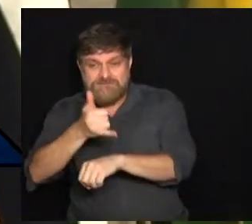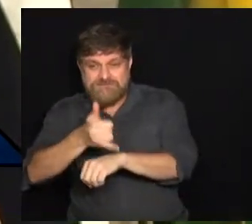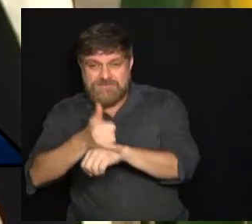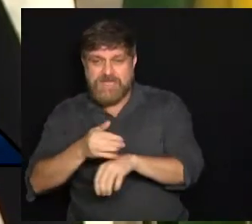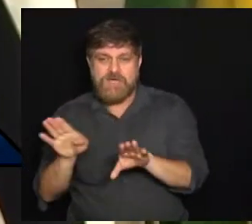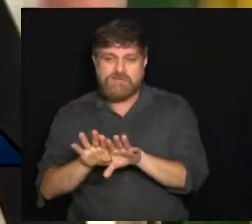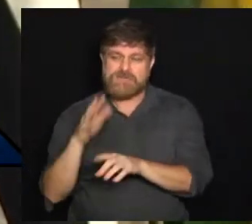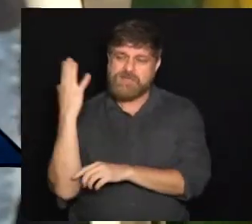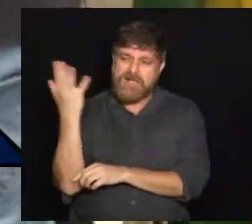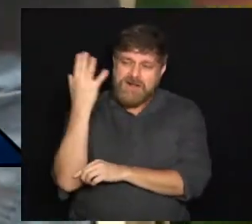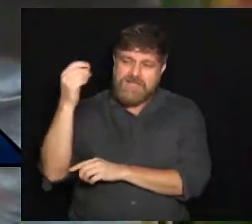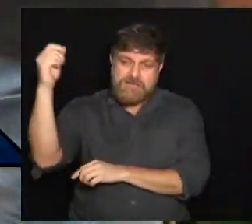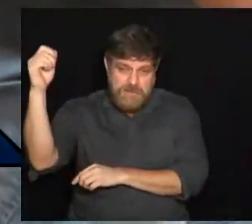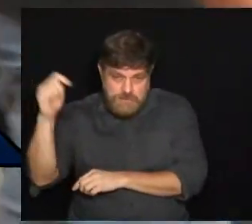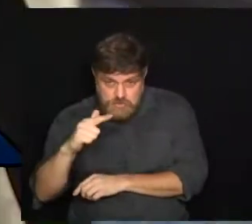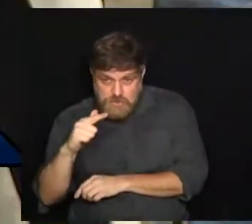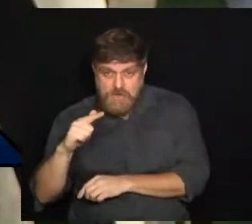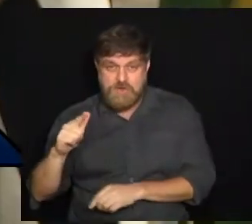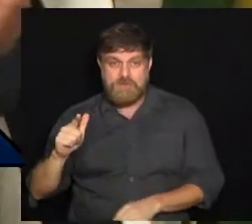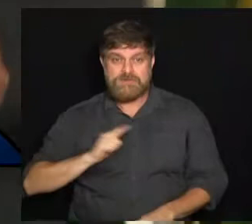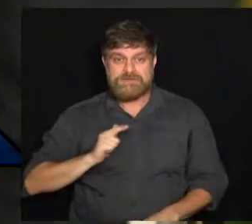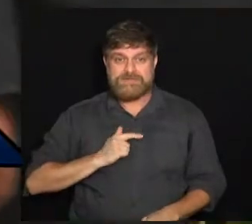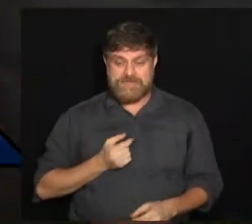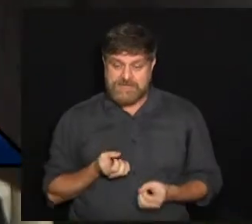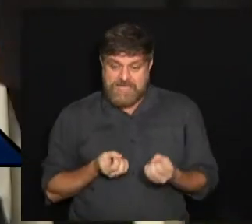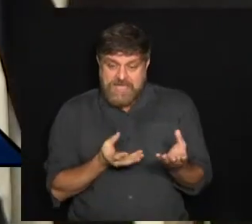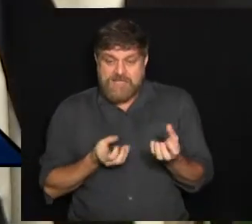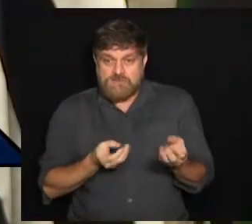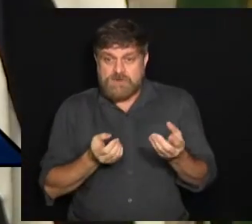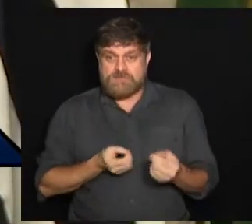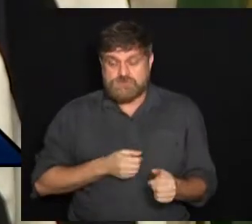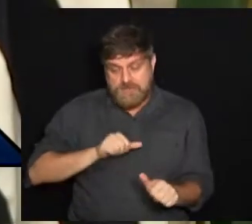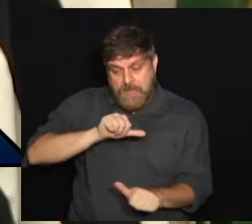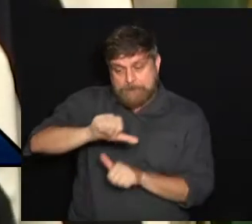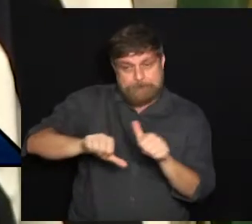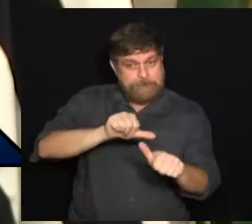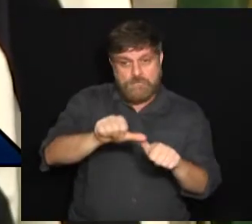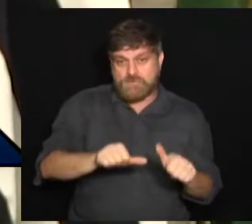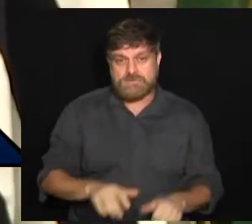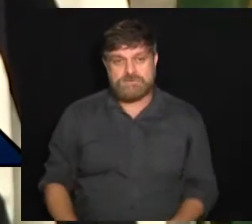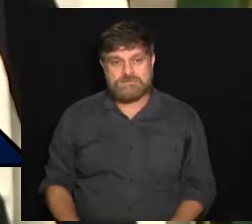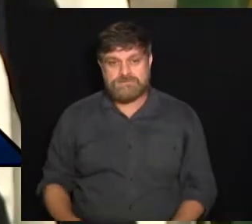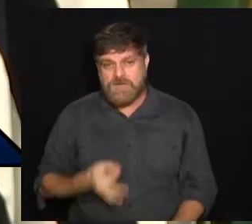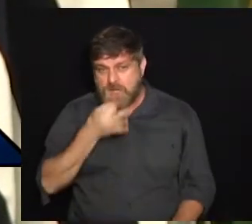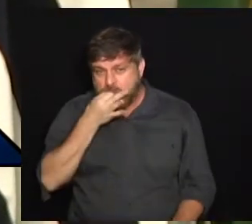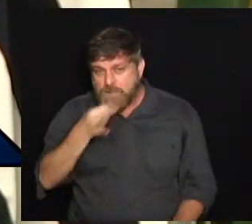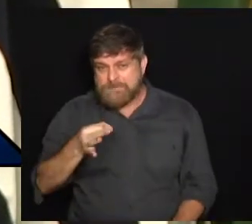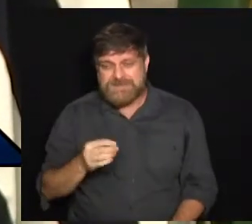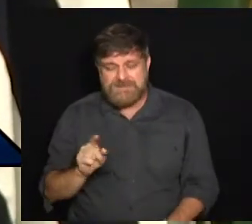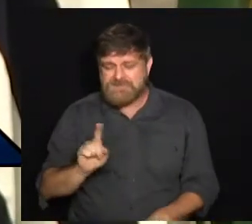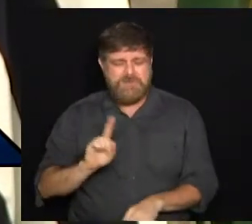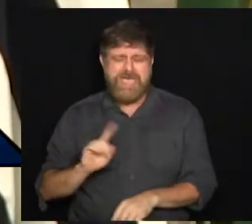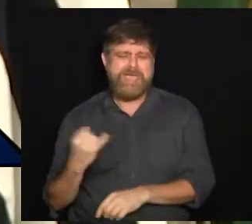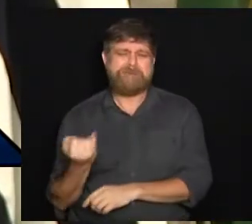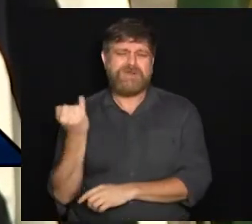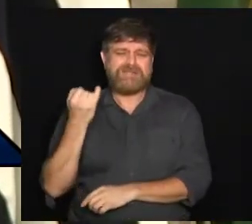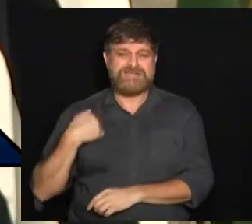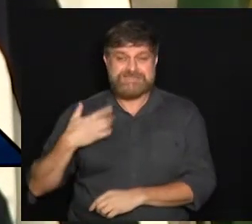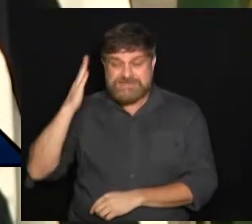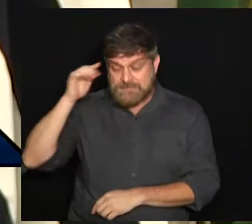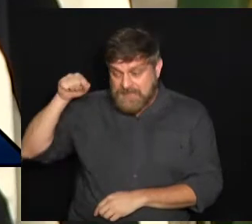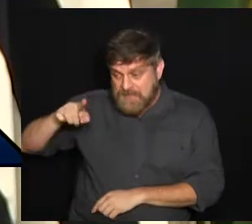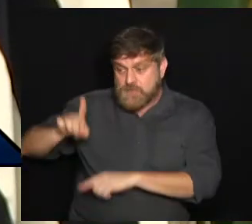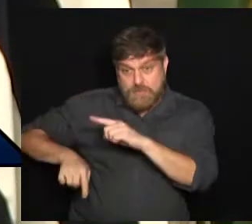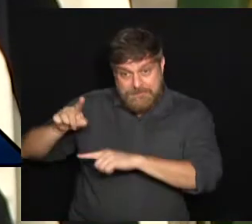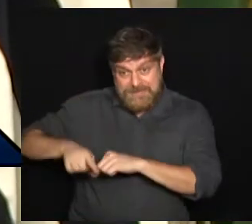clima, insolação, tá? Então esses dados são um pouco variáveis e, na minha opinião, um pouco importantes, porque o que a gente precisa saber é que ele